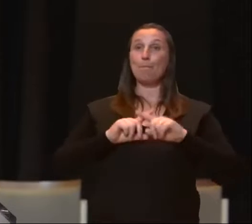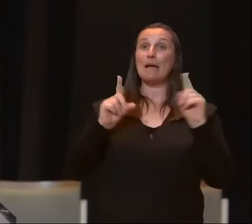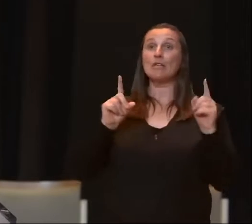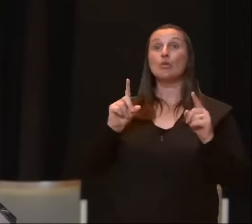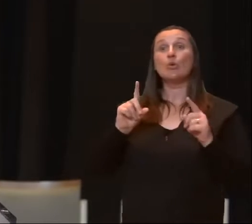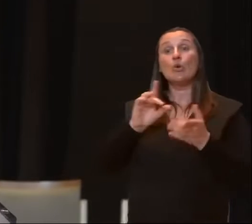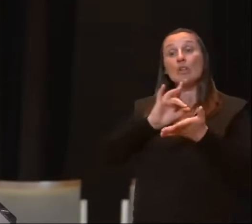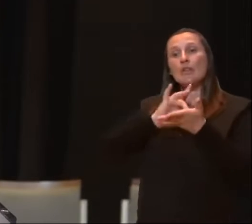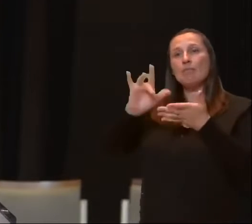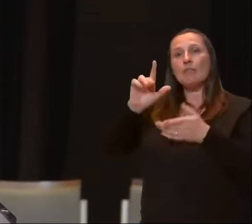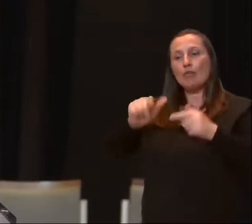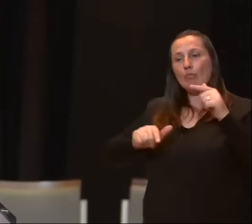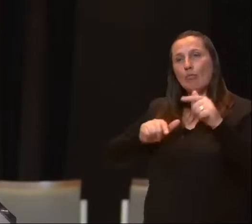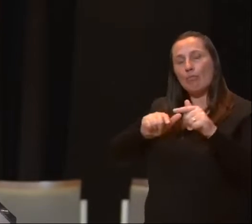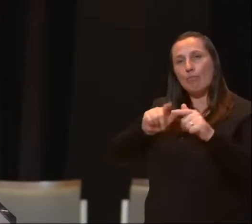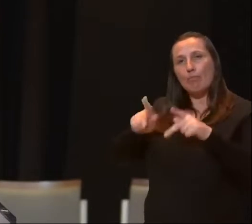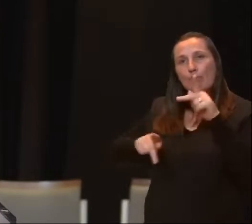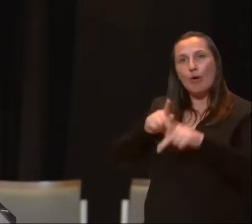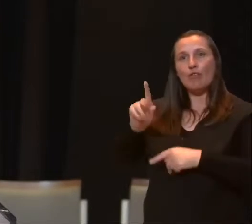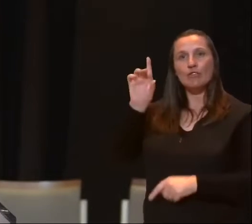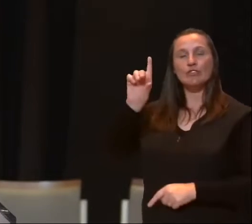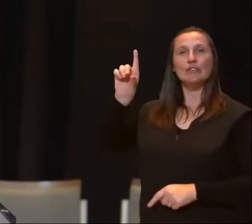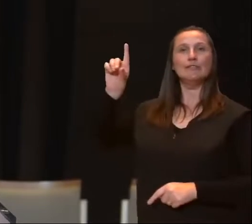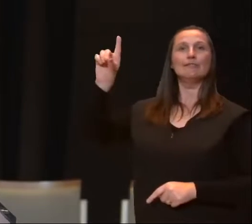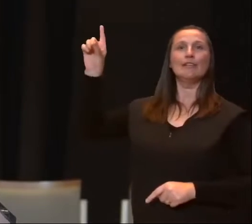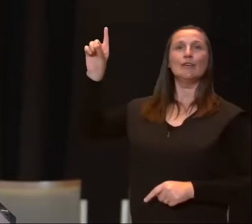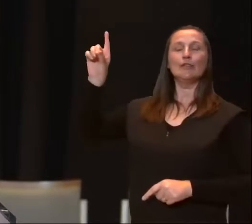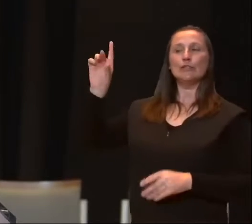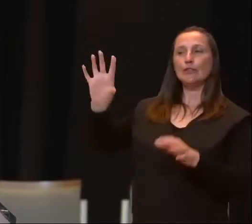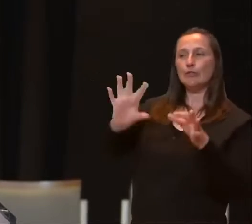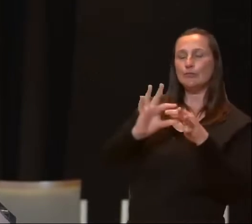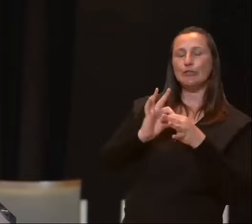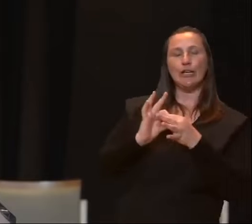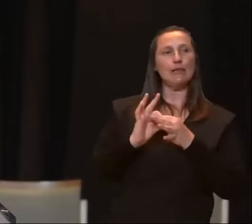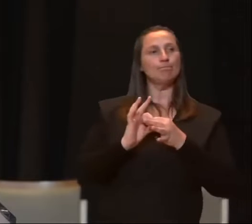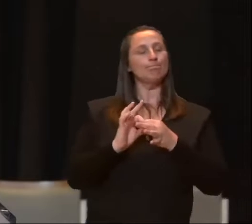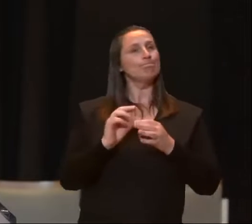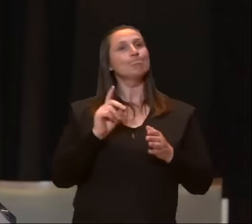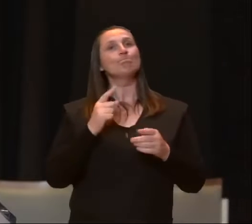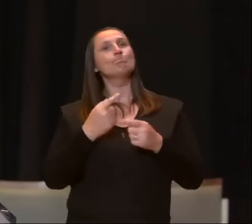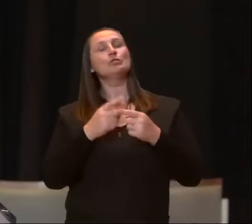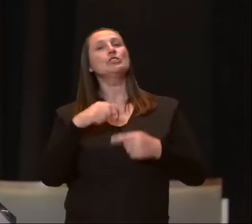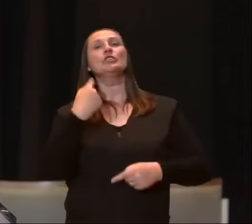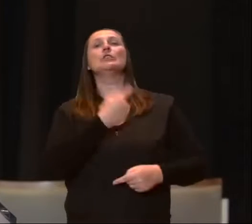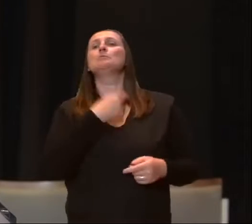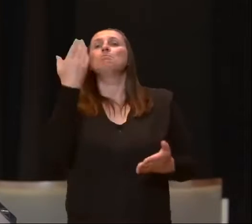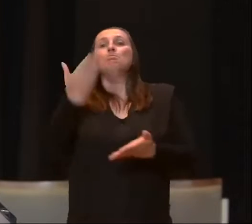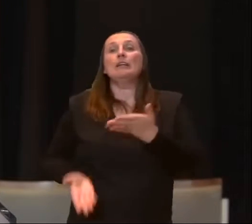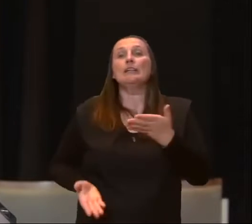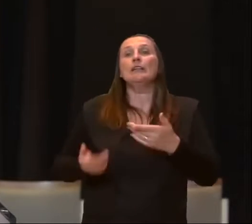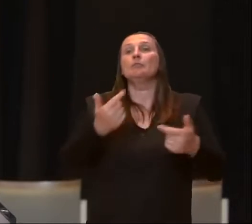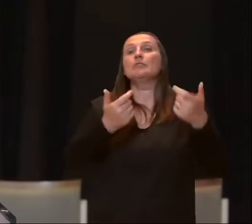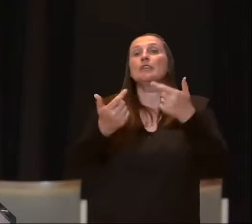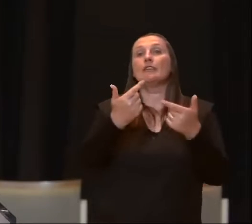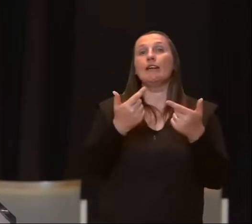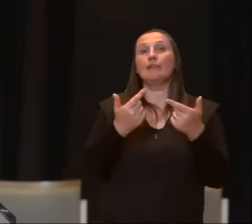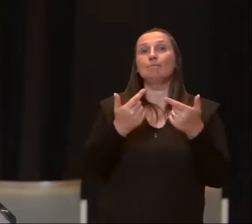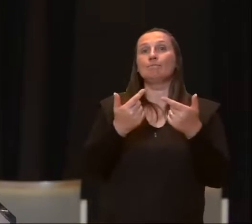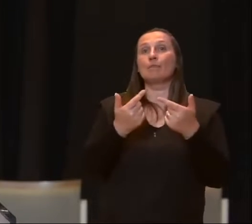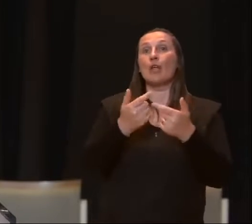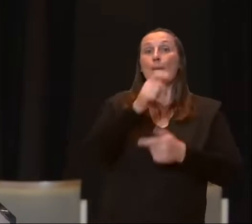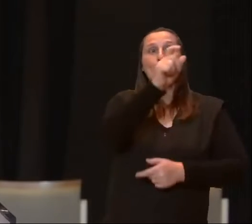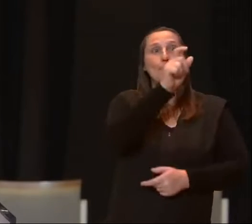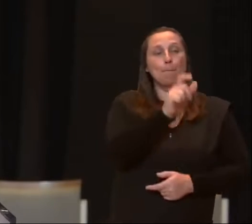de Deus se reuniram e tentaram achar uma resposta. Por que nós perdemos? E